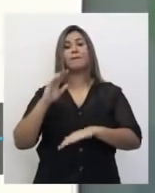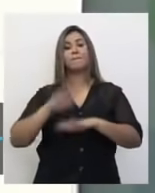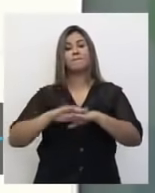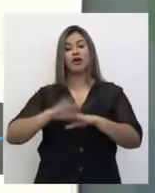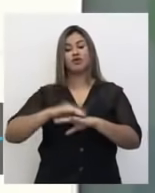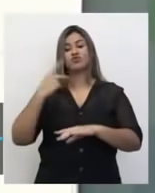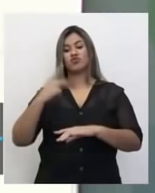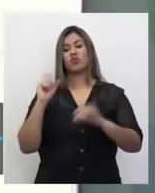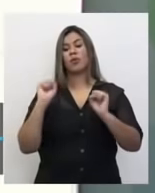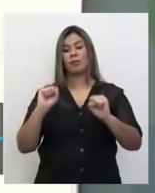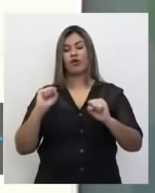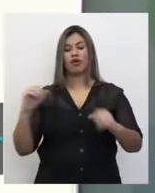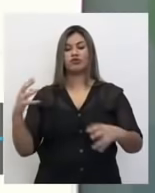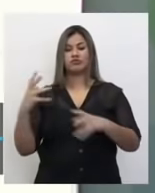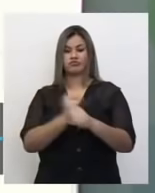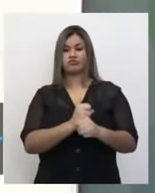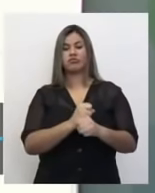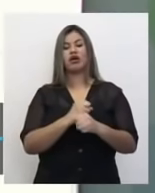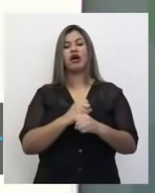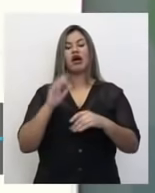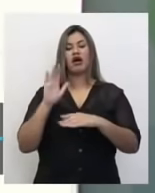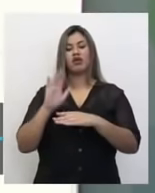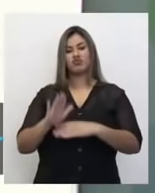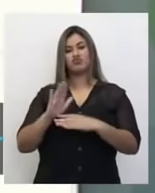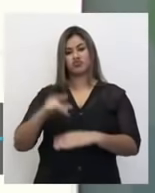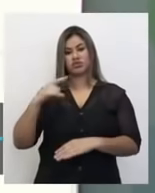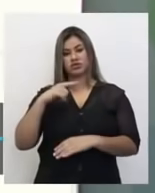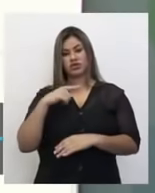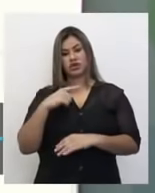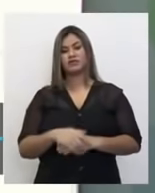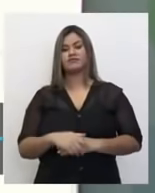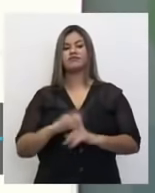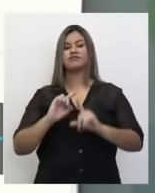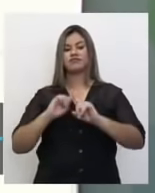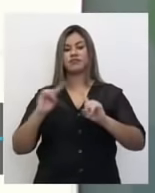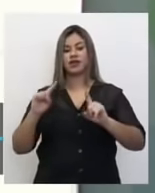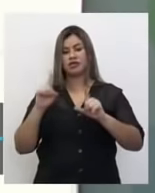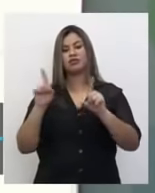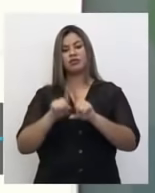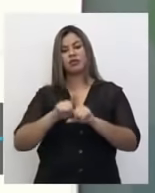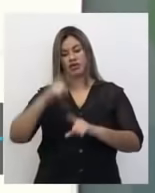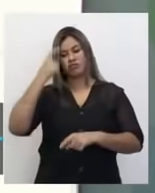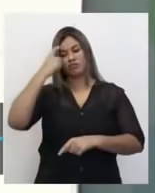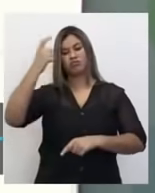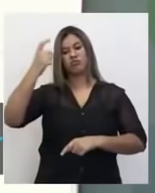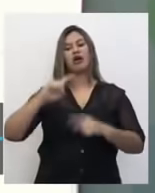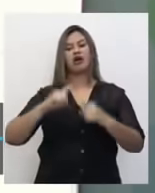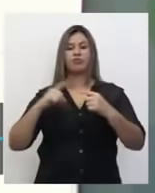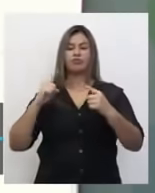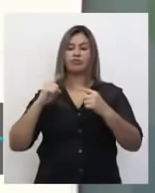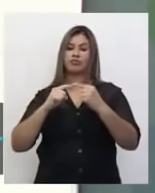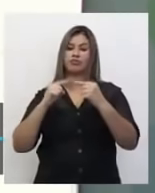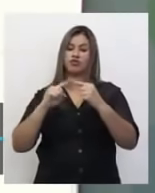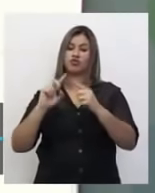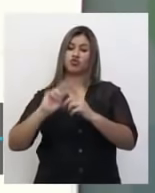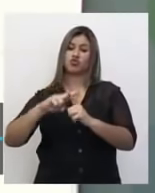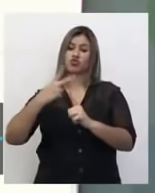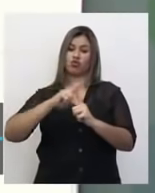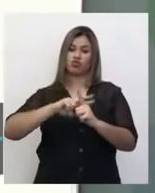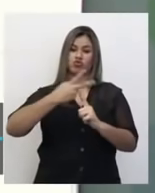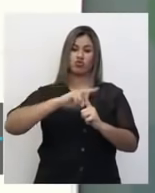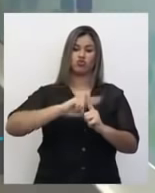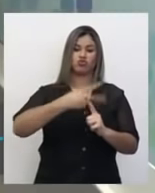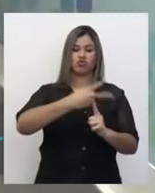que você for fazer o cálculo para te ajudar, né? Mas você também pode fazer de cabeça, já que é sempre o dobro do número anterior,